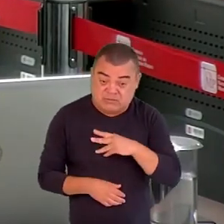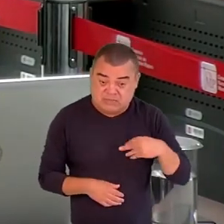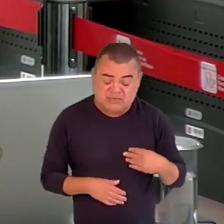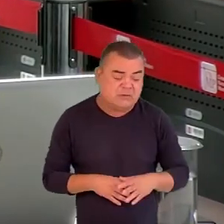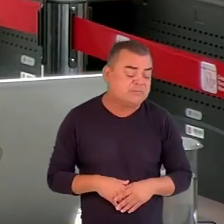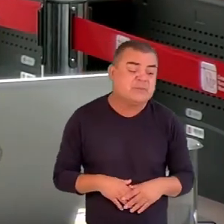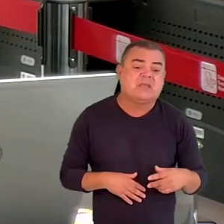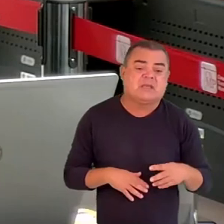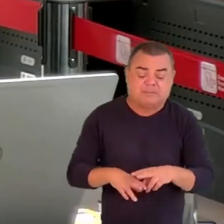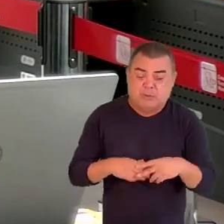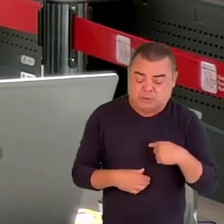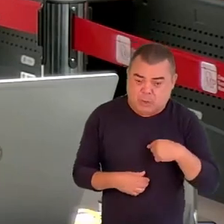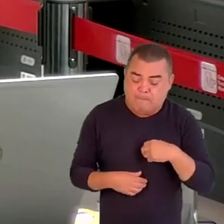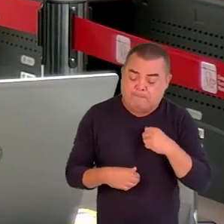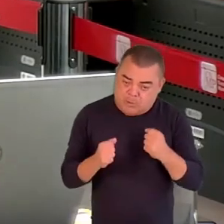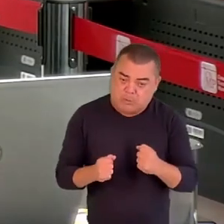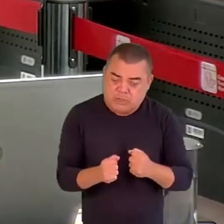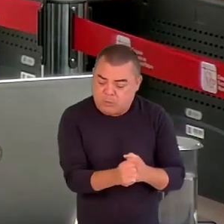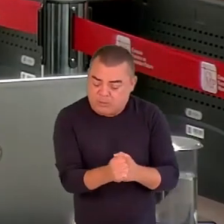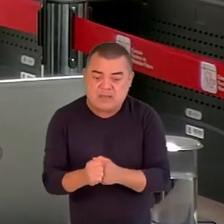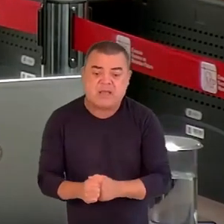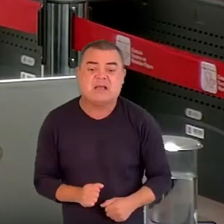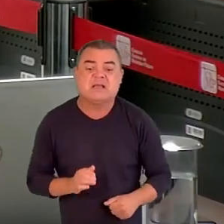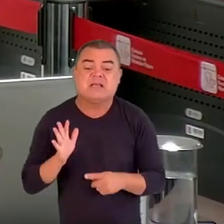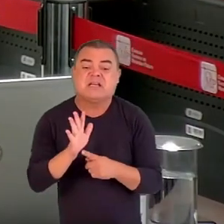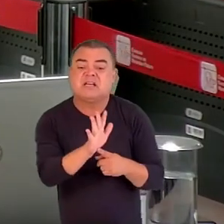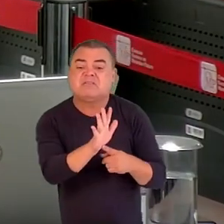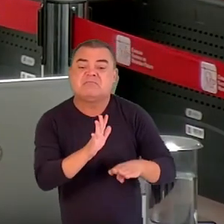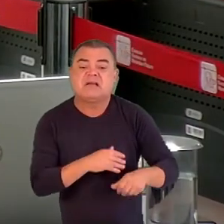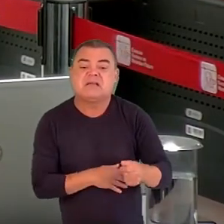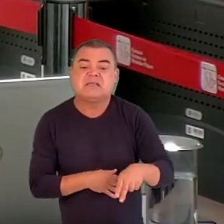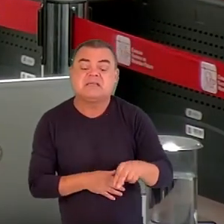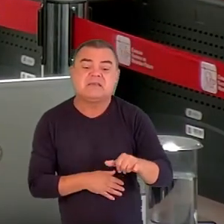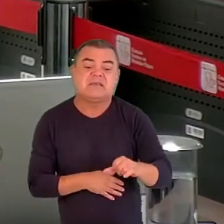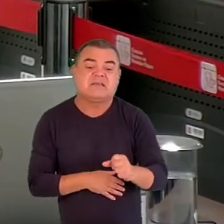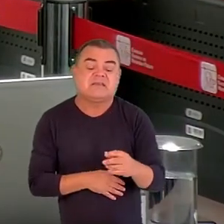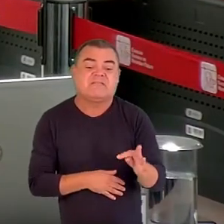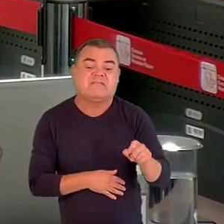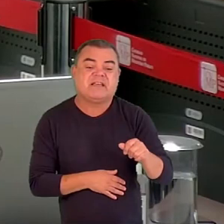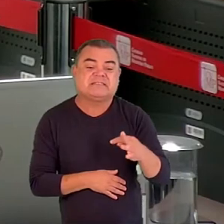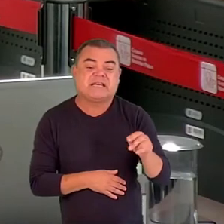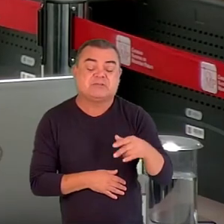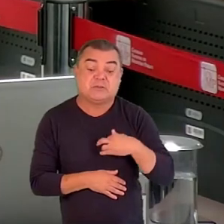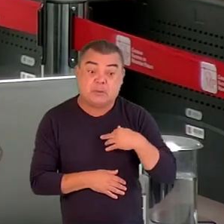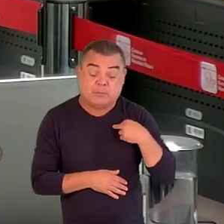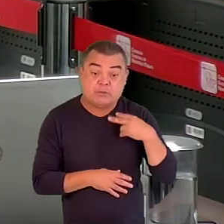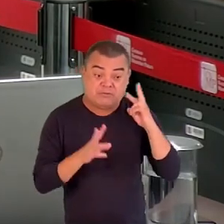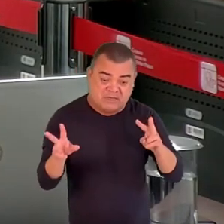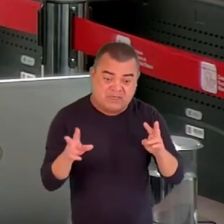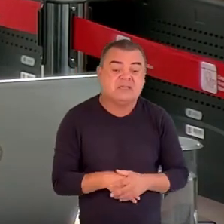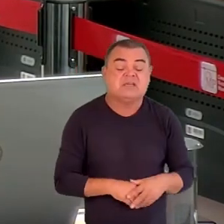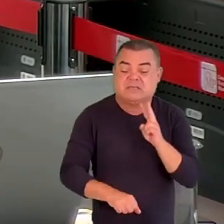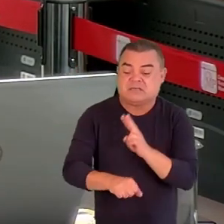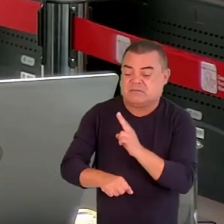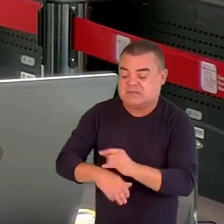né, manifestações que surgiram desde o primeiro instante em defesa das instituições,